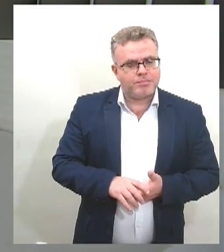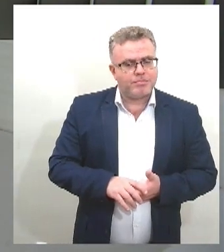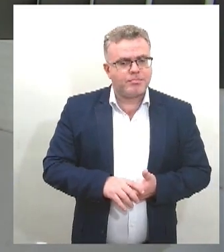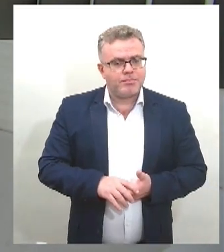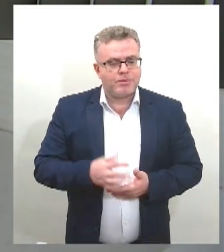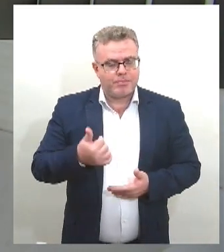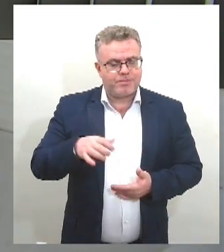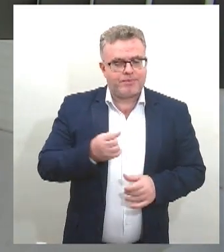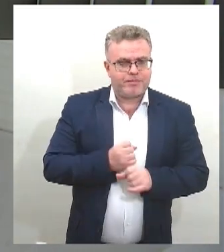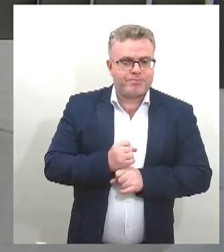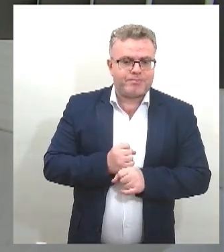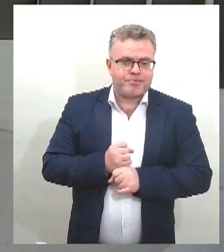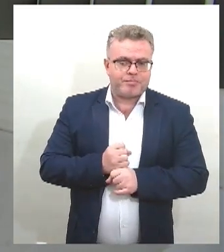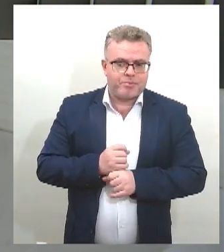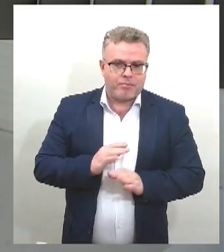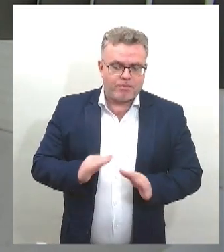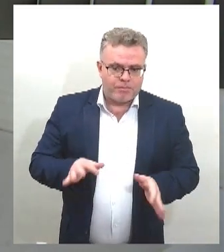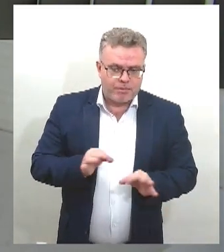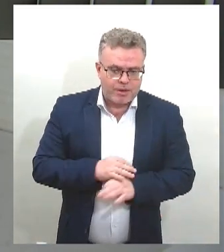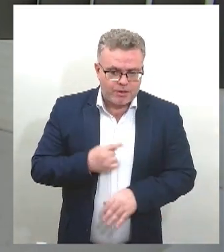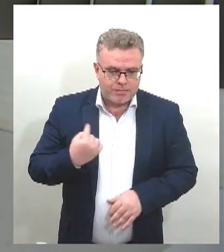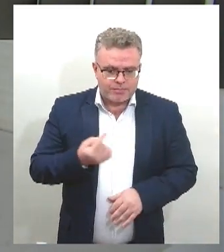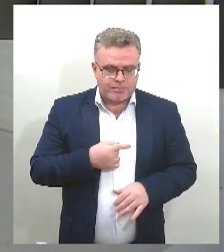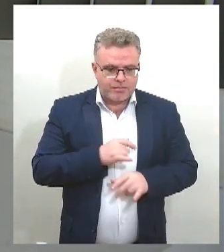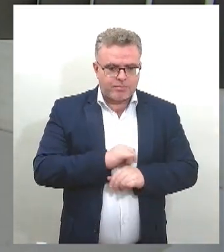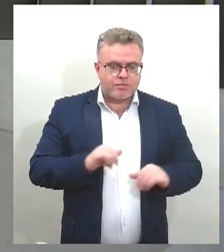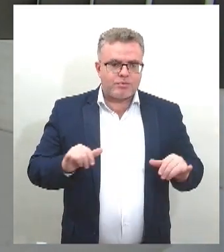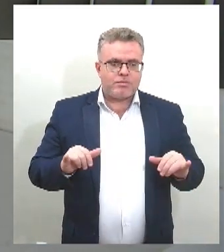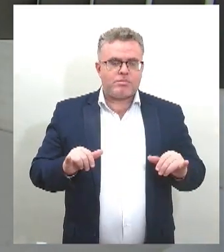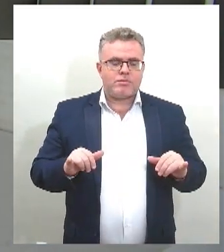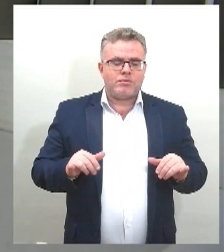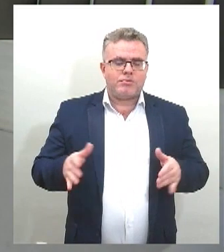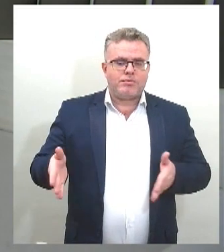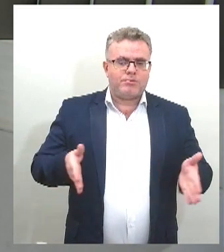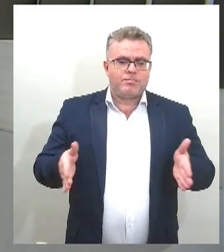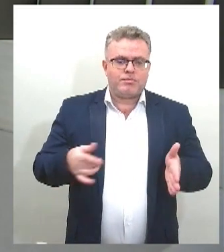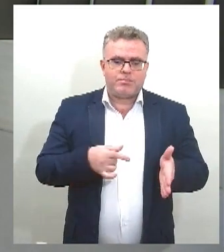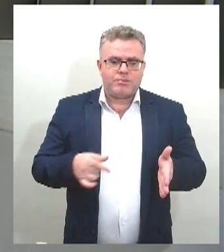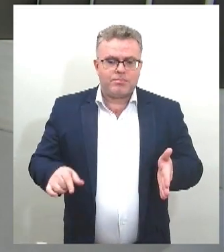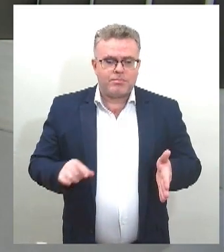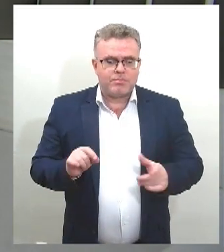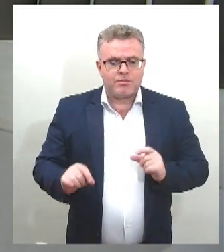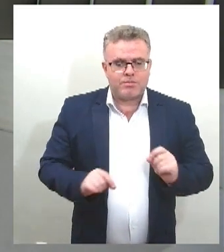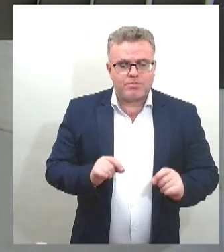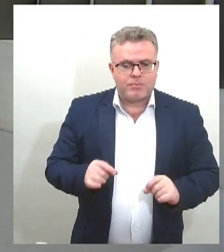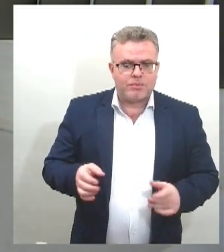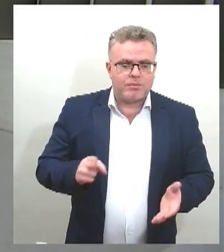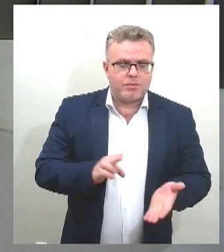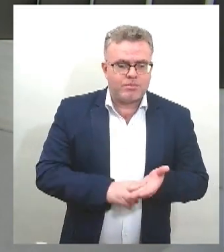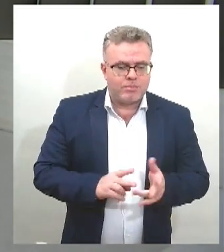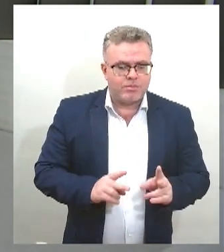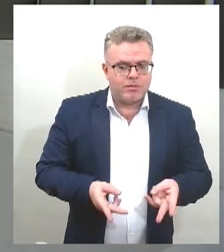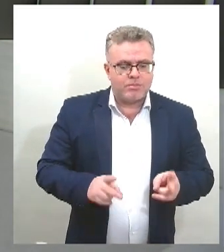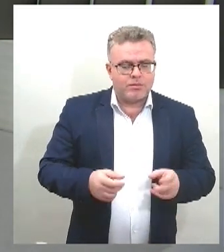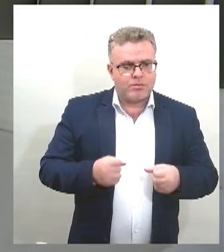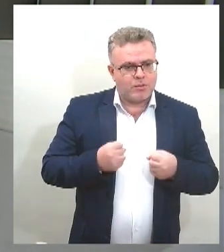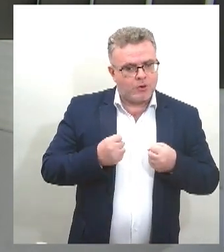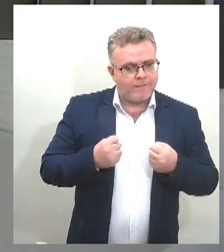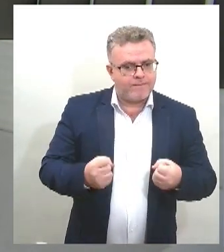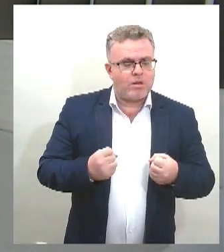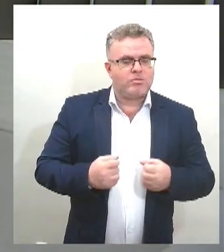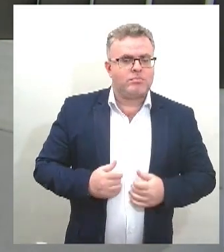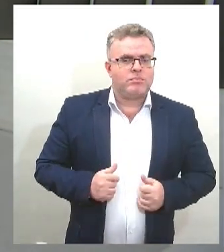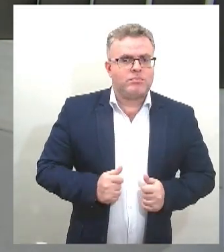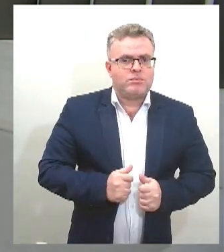A gente pode dizer que durante esse período foi se fortalecendo o desejo de